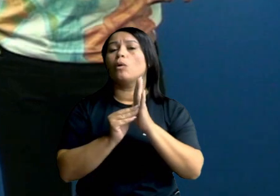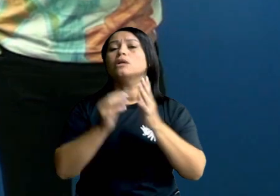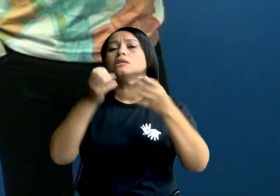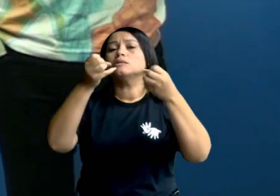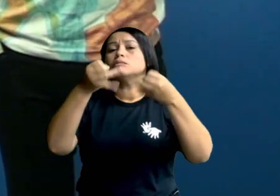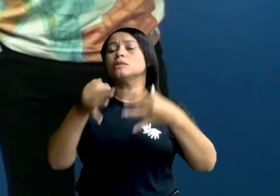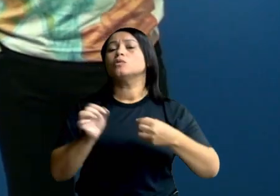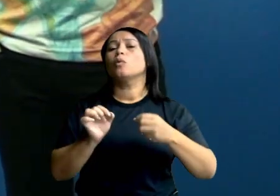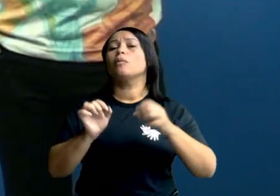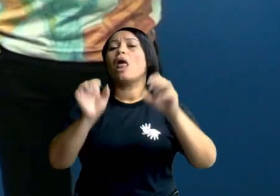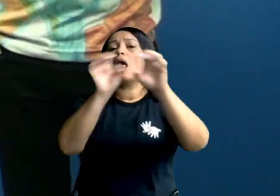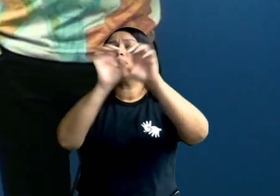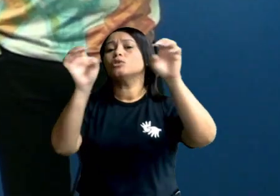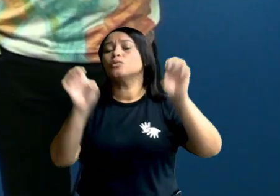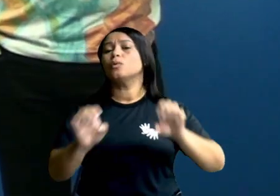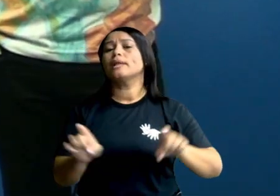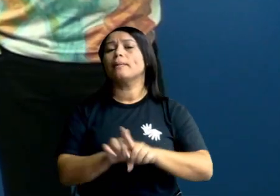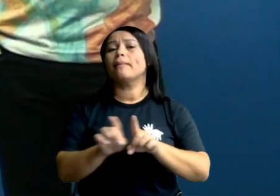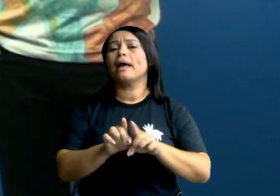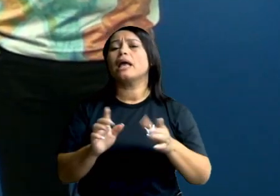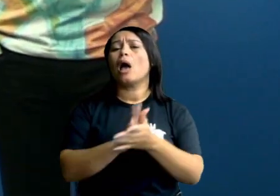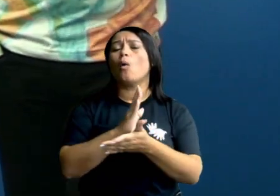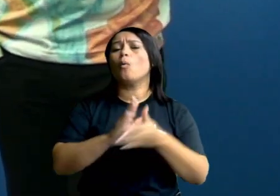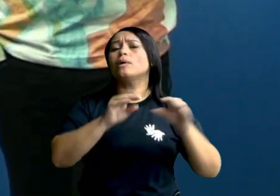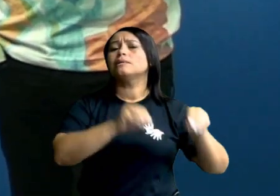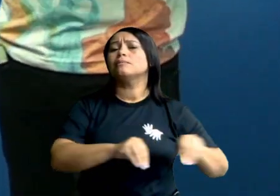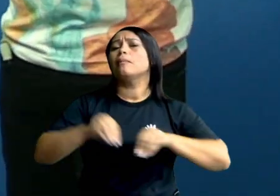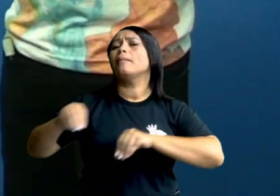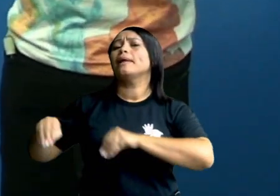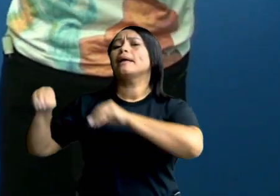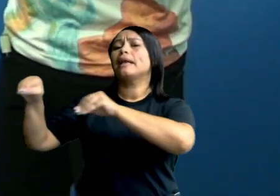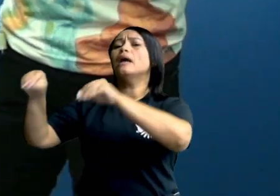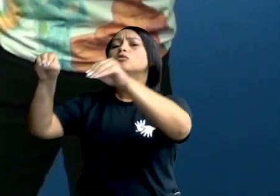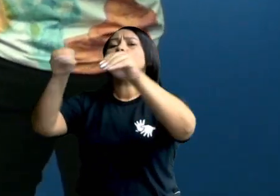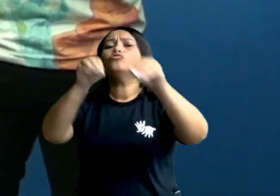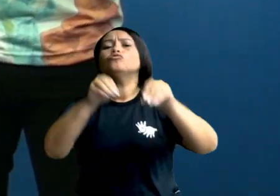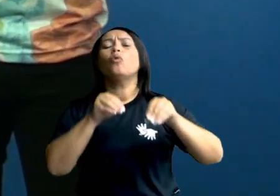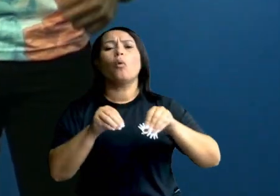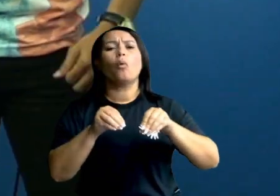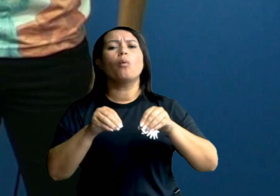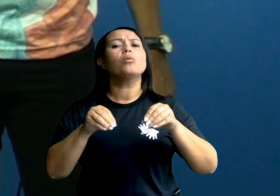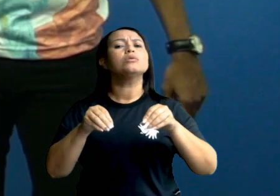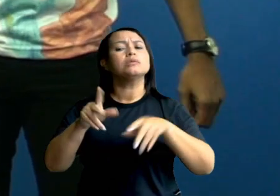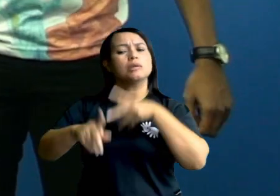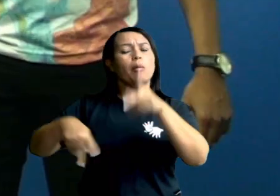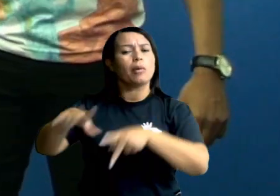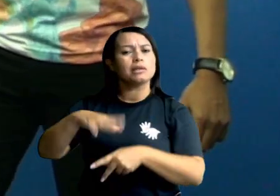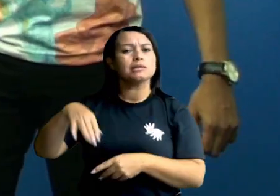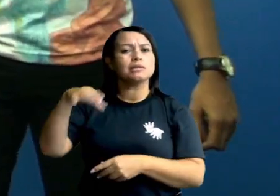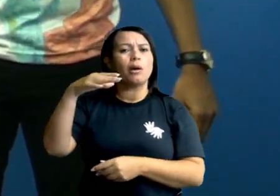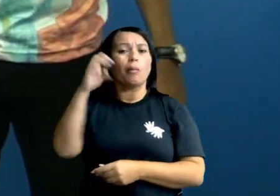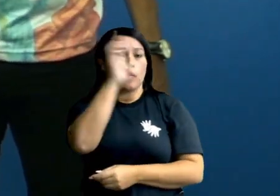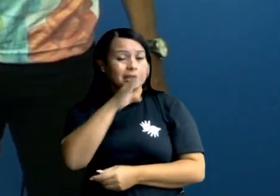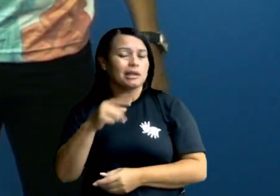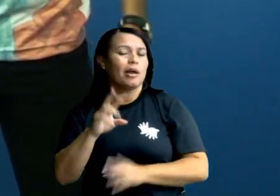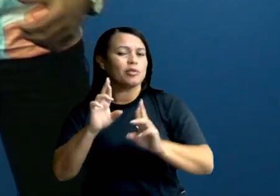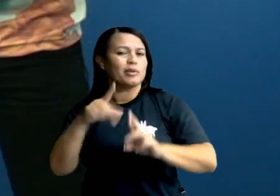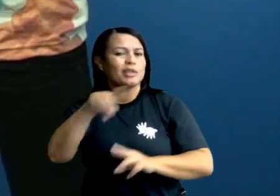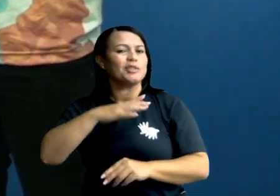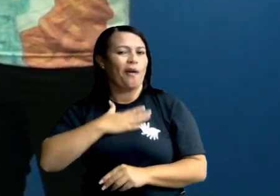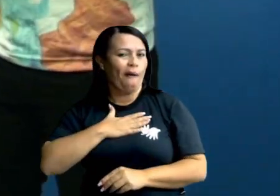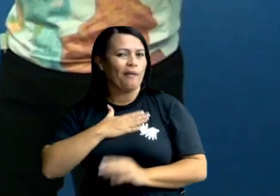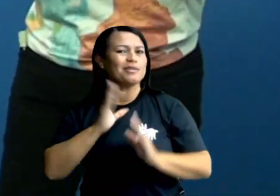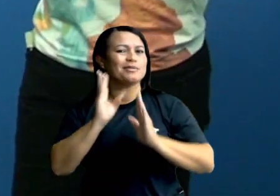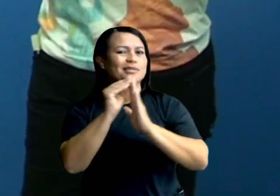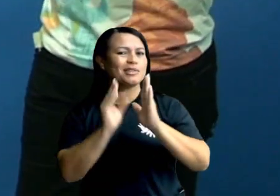parte de estrutura e migrações, né, da população brasileira, tá? Conto com vocês, espero que vocês gostem desse conteúdo. Então,